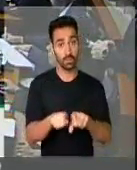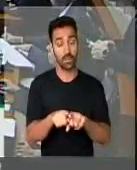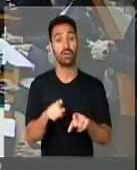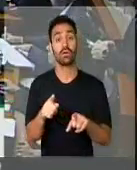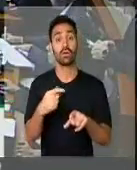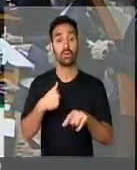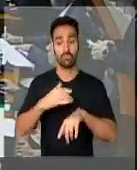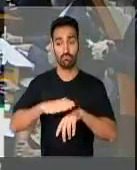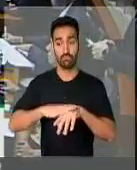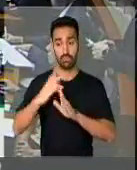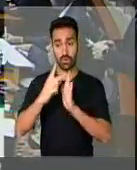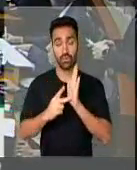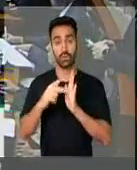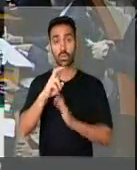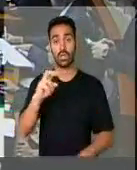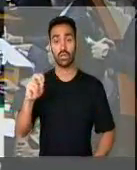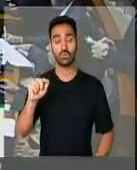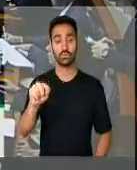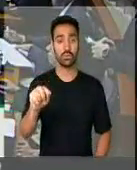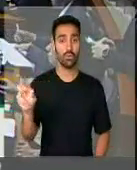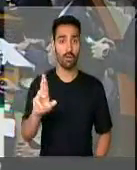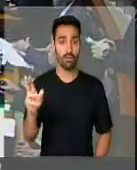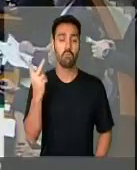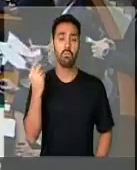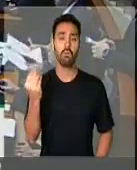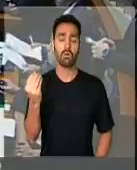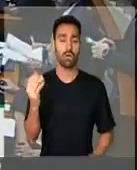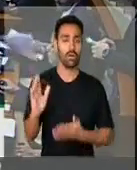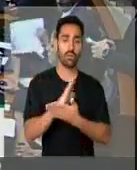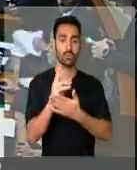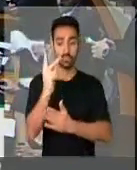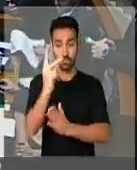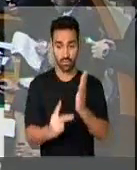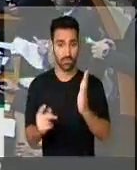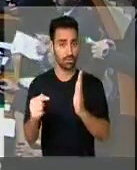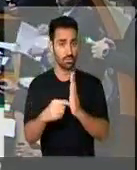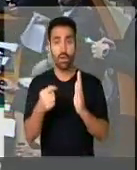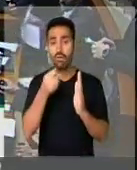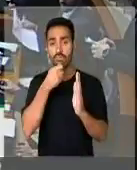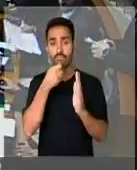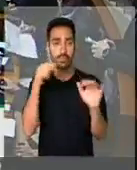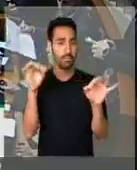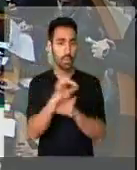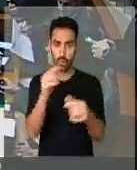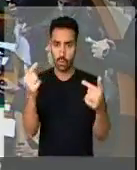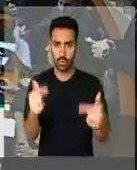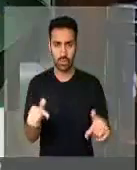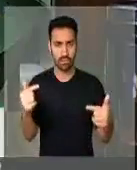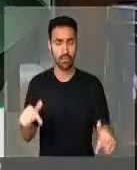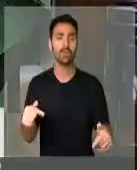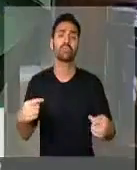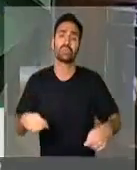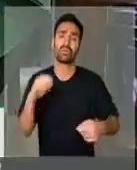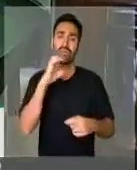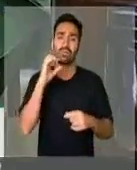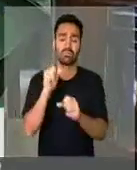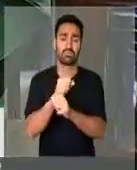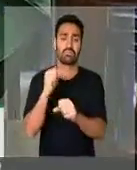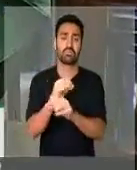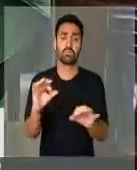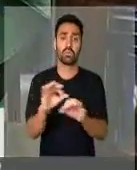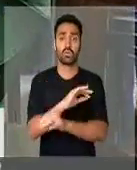emenda de nossa autoria de R$ 500 mil para que alguns projetos que não concluíram sejam concluídos em razão da seca,